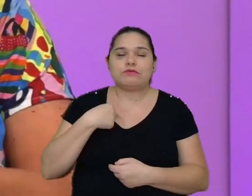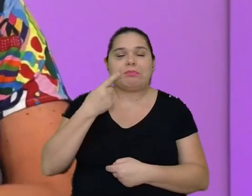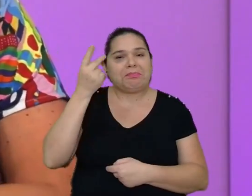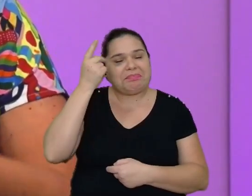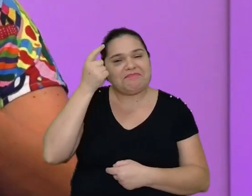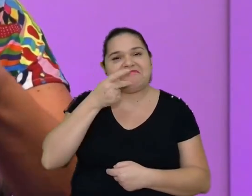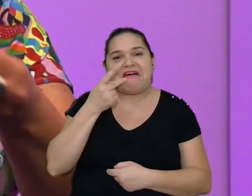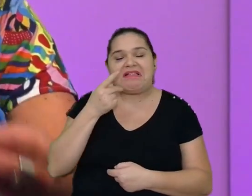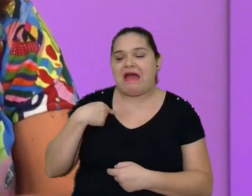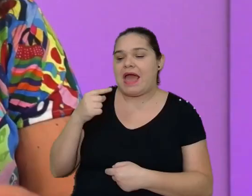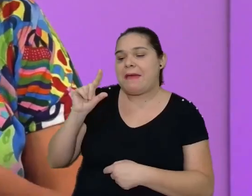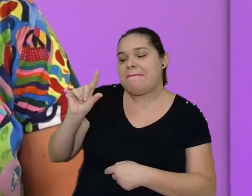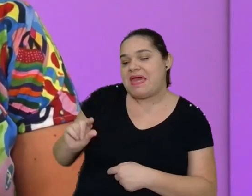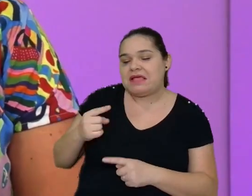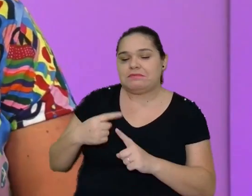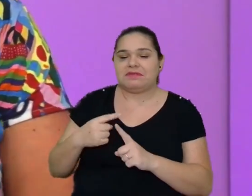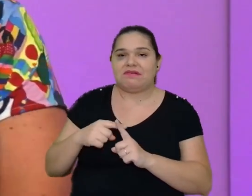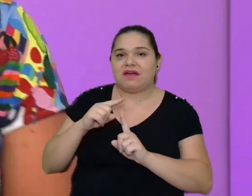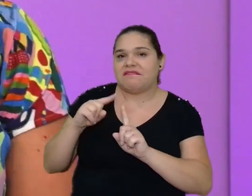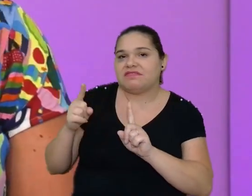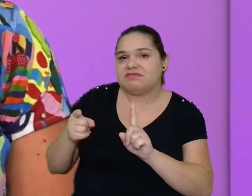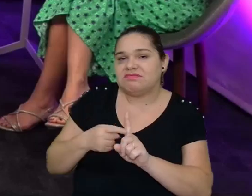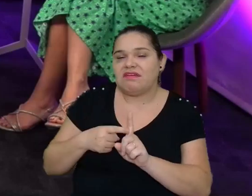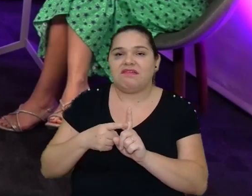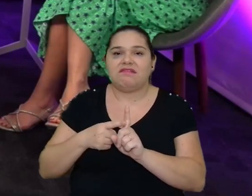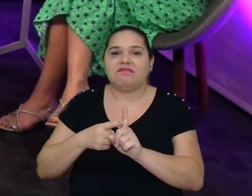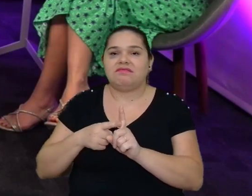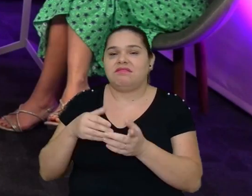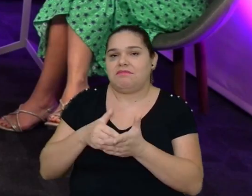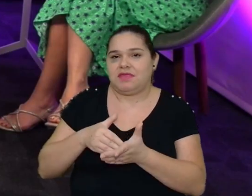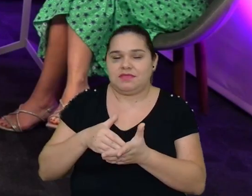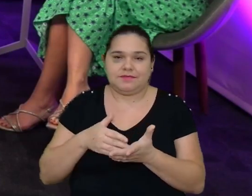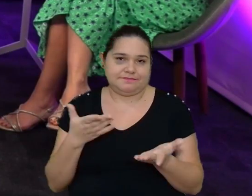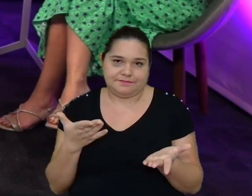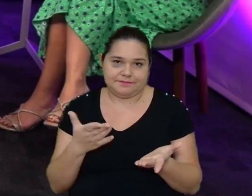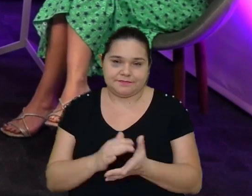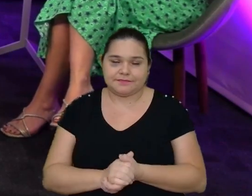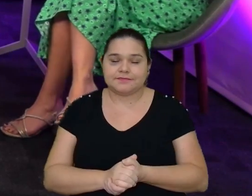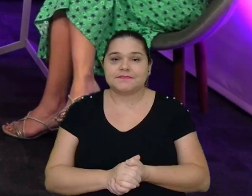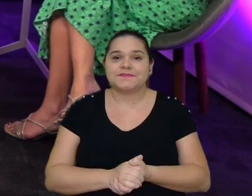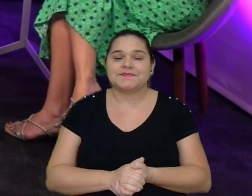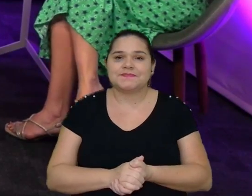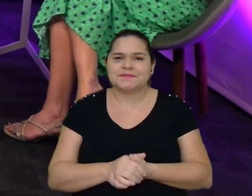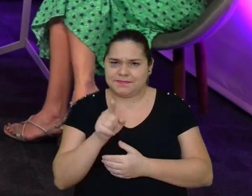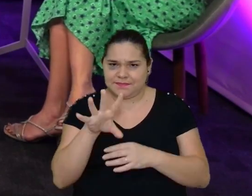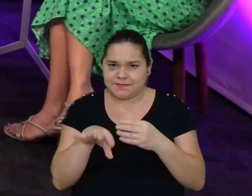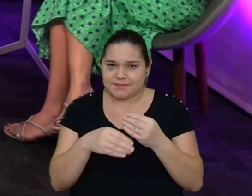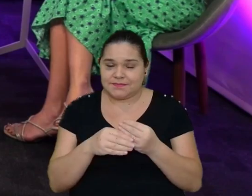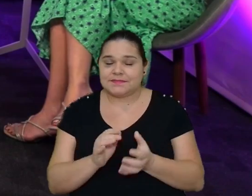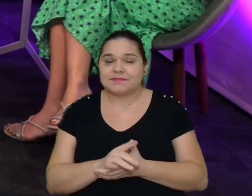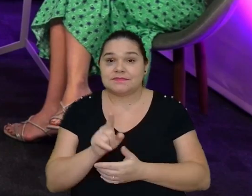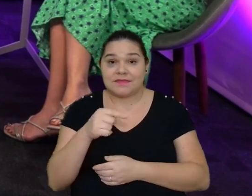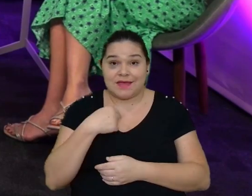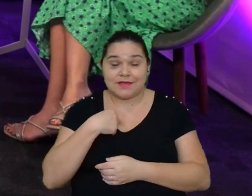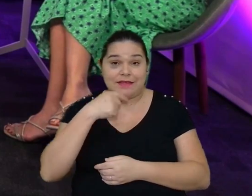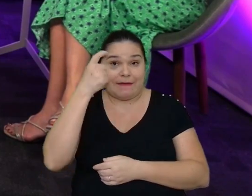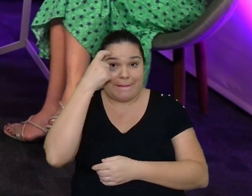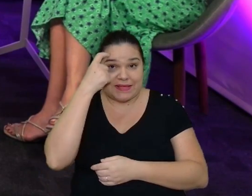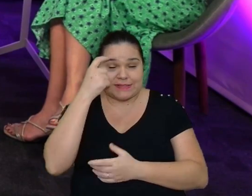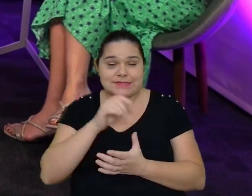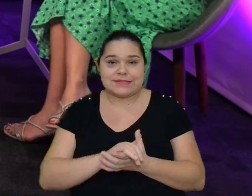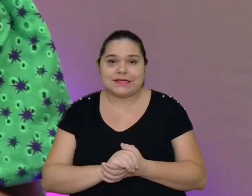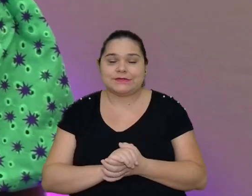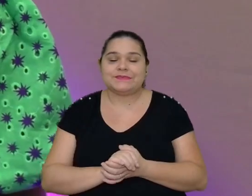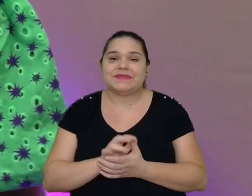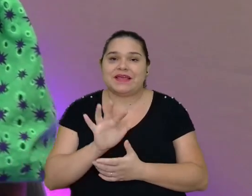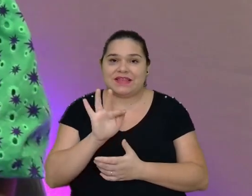a gravidez, ou porque a licença vai me limitar. Mari, quer complementar? Não, eu estava pensando que na FIO, né, a gente,